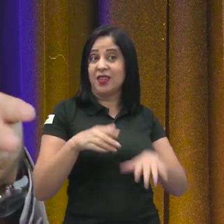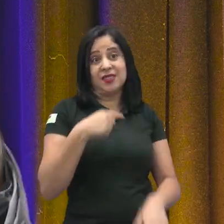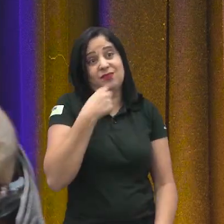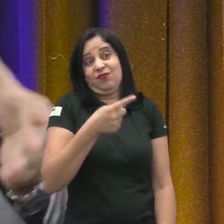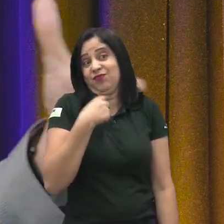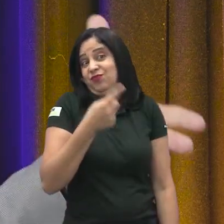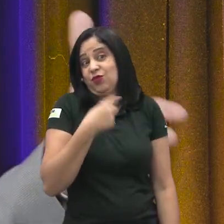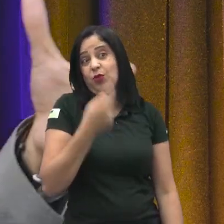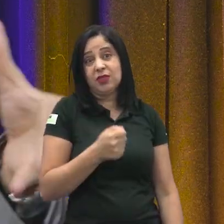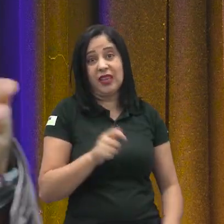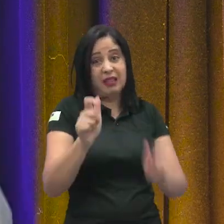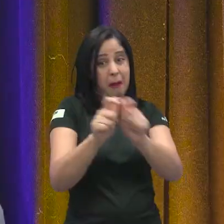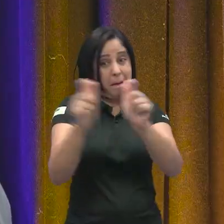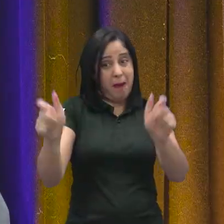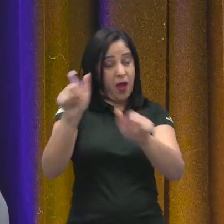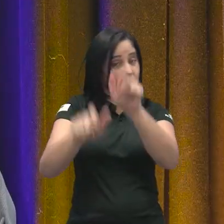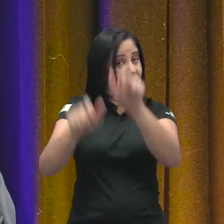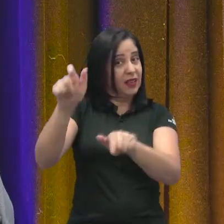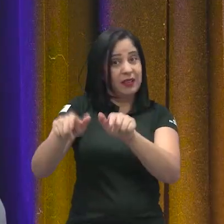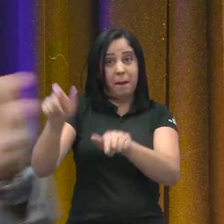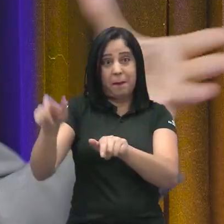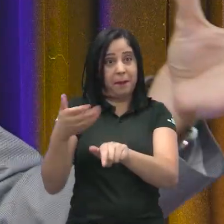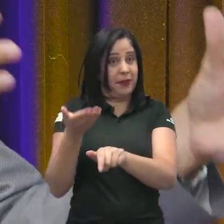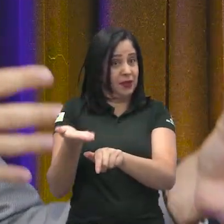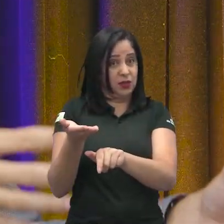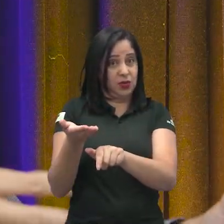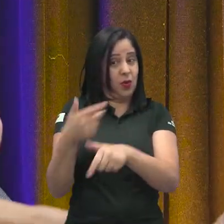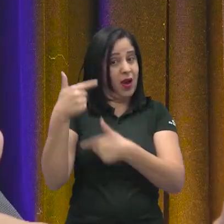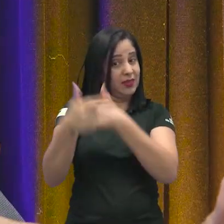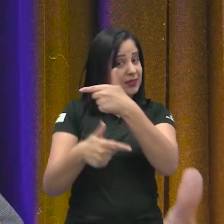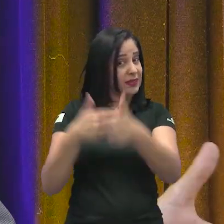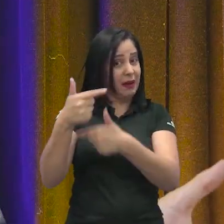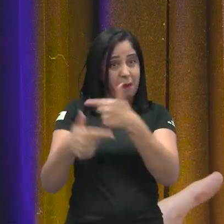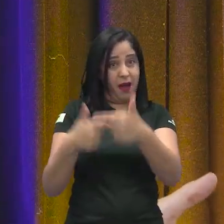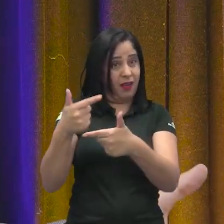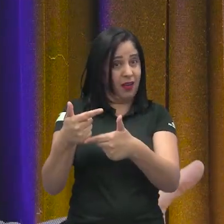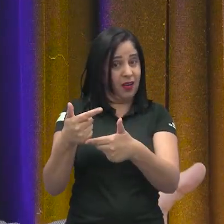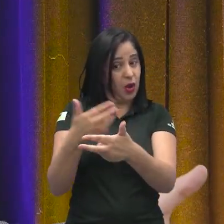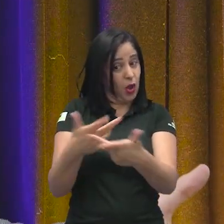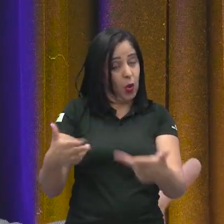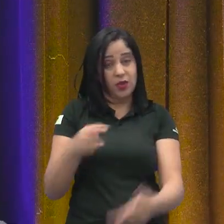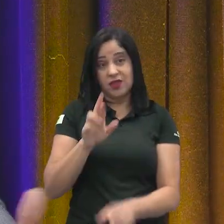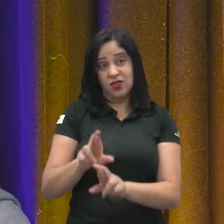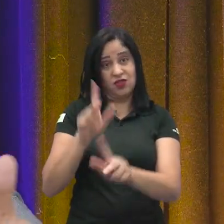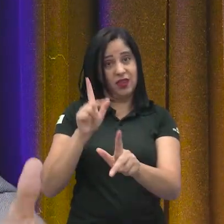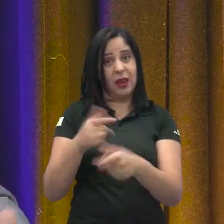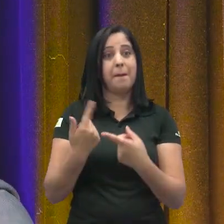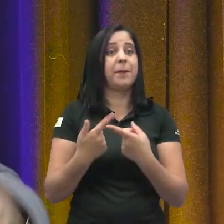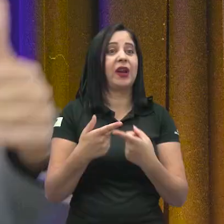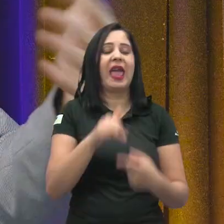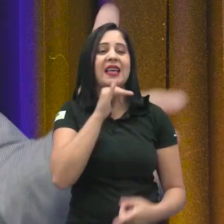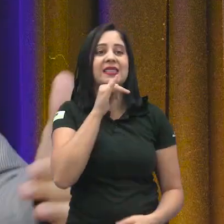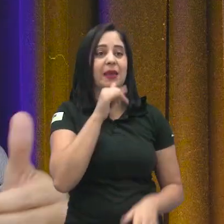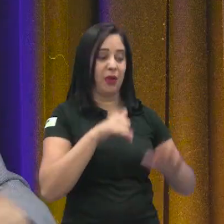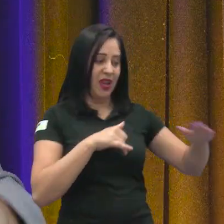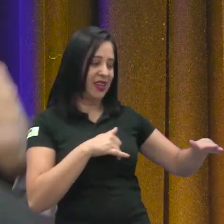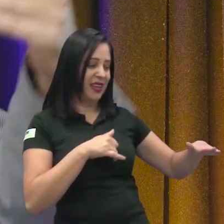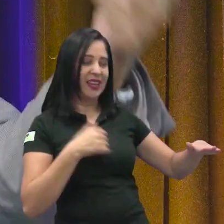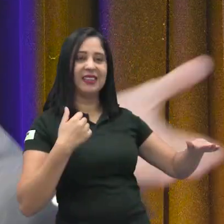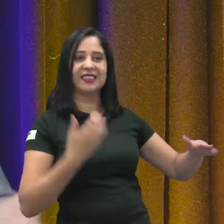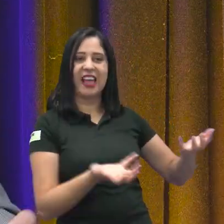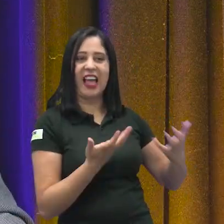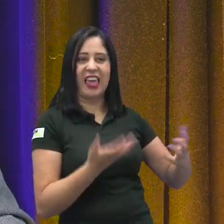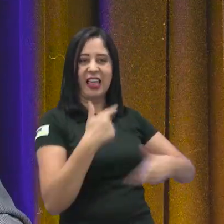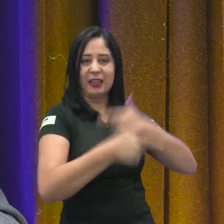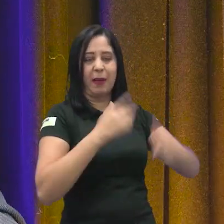A grande maioria das pessoas estão em locais que elas não imaginaram que elas estariam quando eram crianças. Sim. Quando você é criança, você quer ser bombeiro, astronauta,